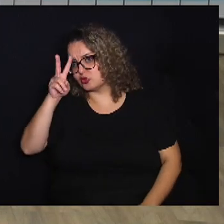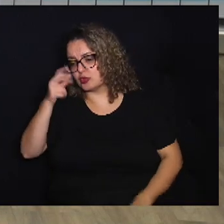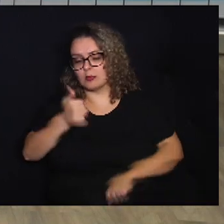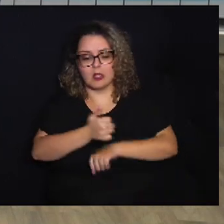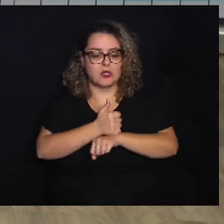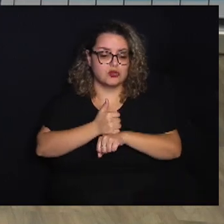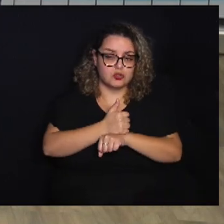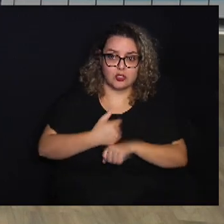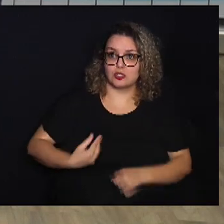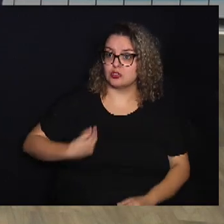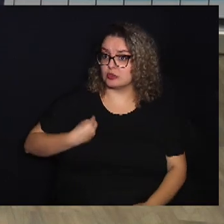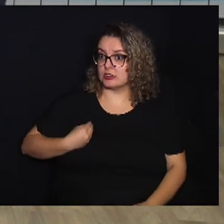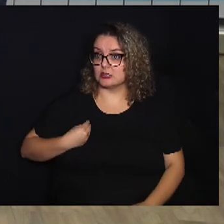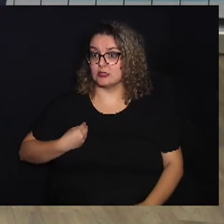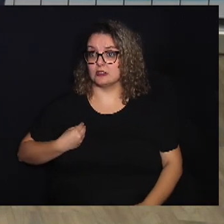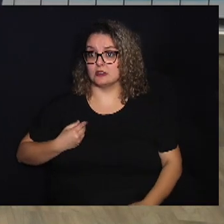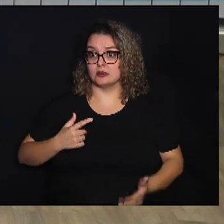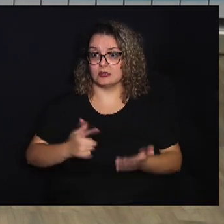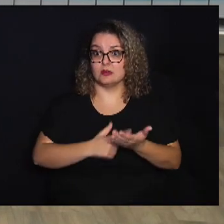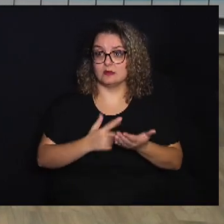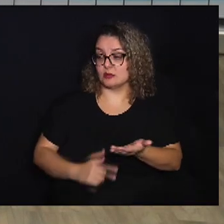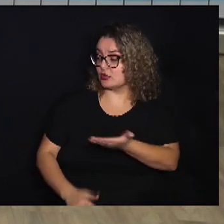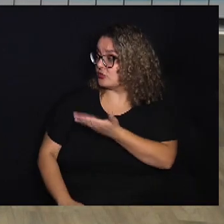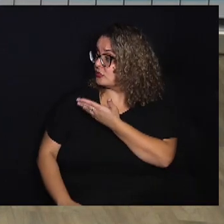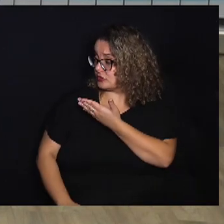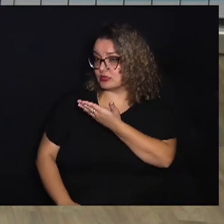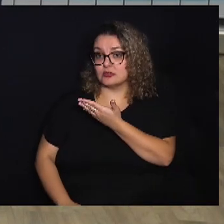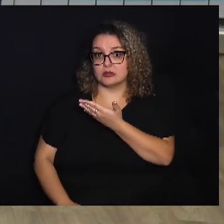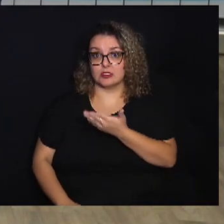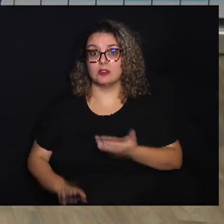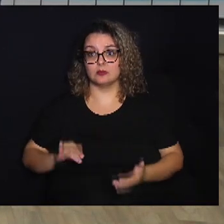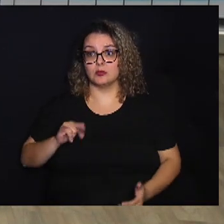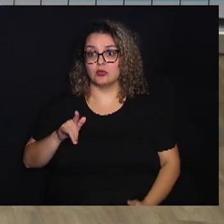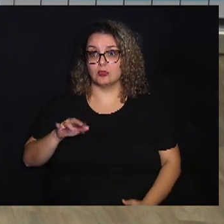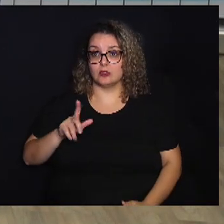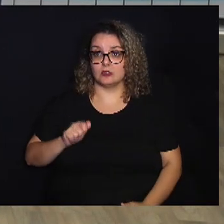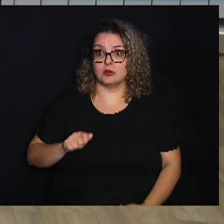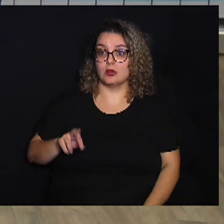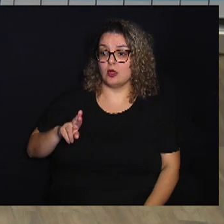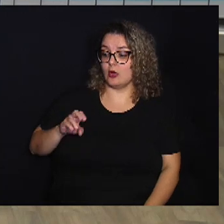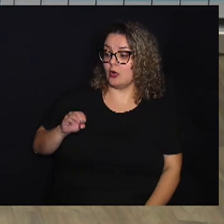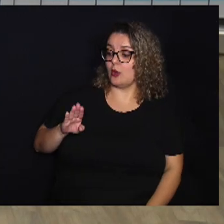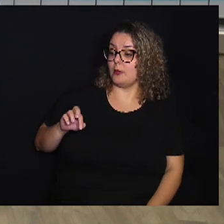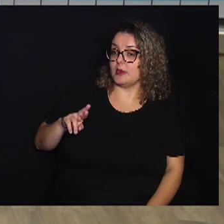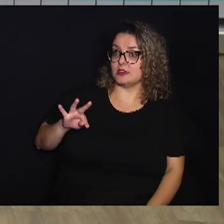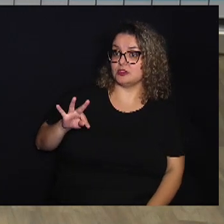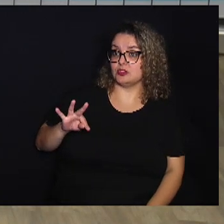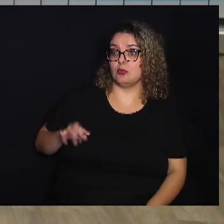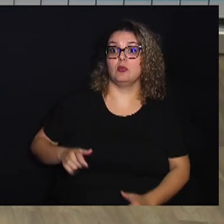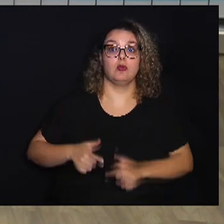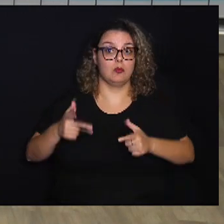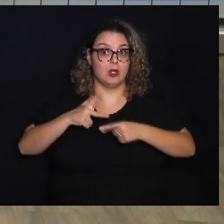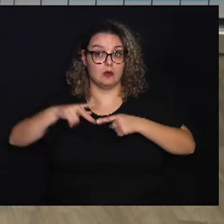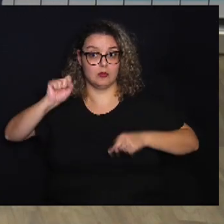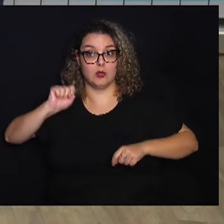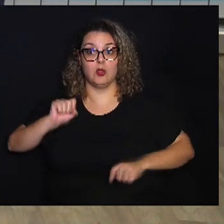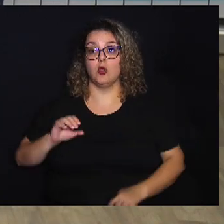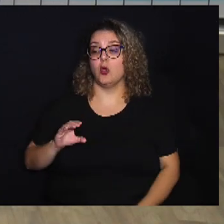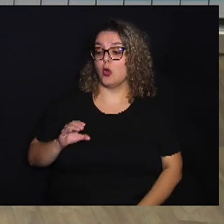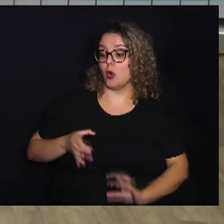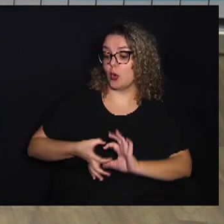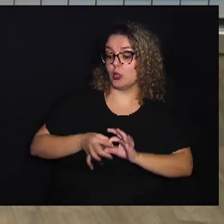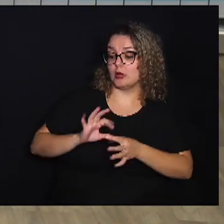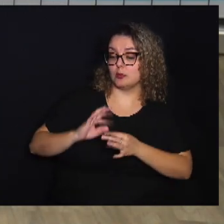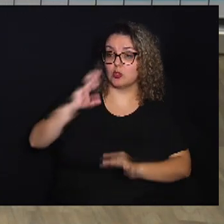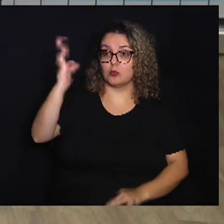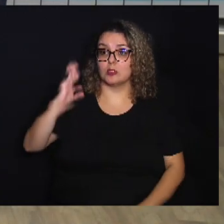dois, sobre esses dois livros, né, as duas biografias. Sim. Do Robert Scheidt, o maior campeão olímpico do Brasil, e também